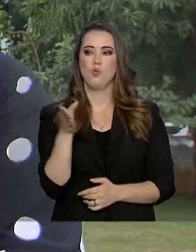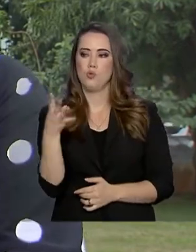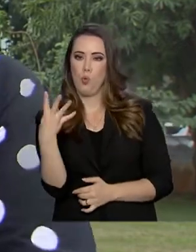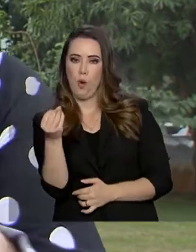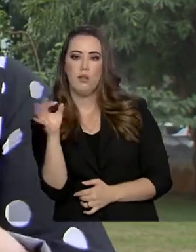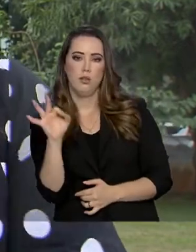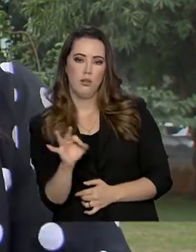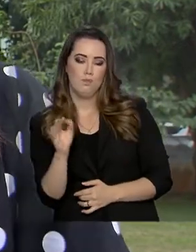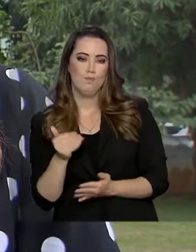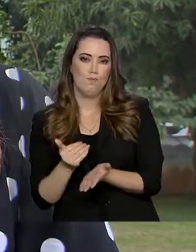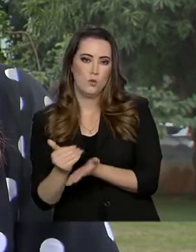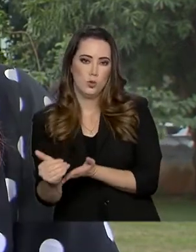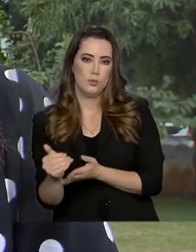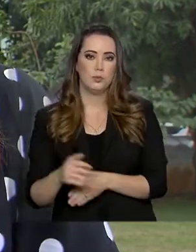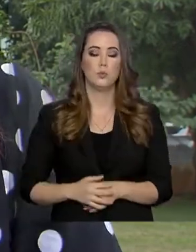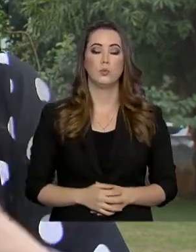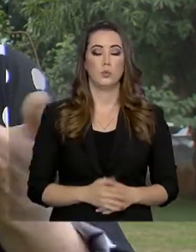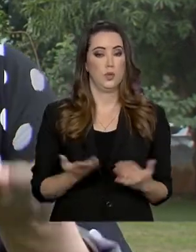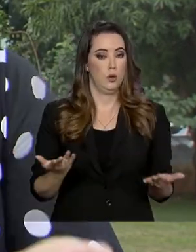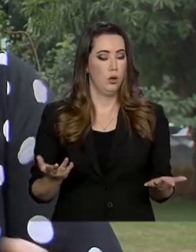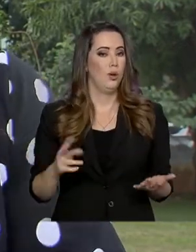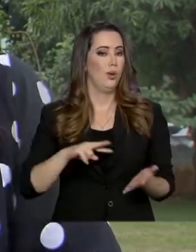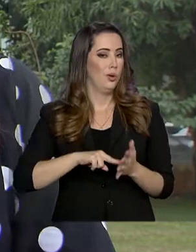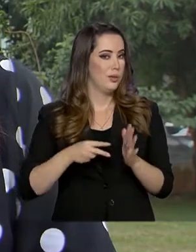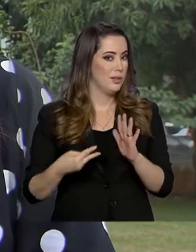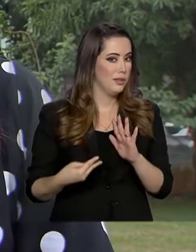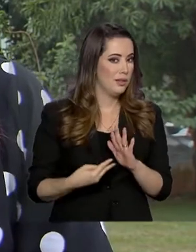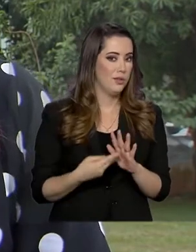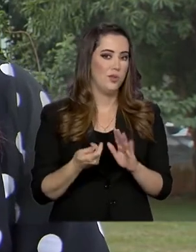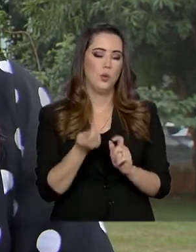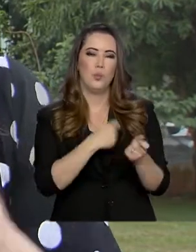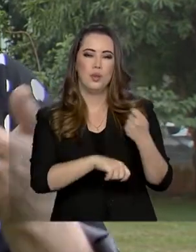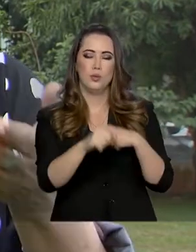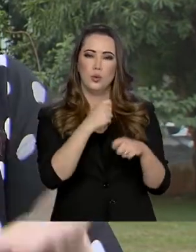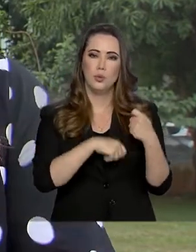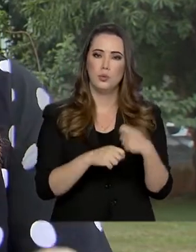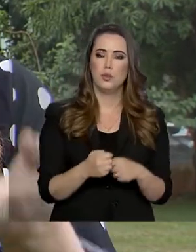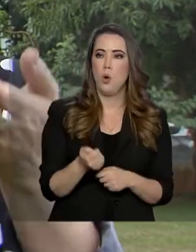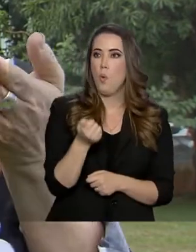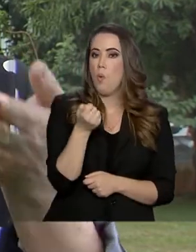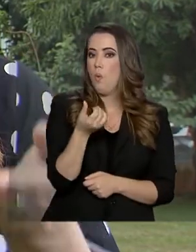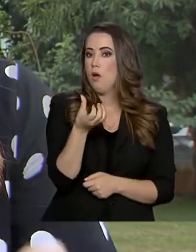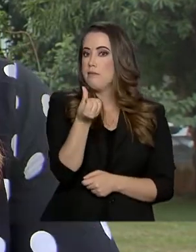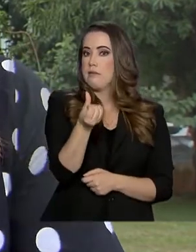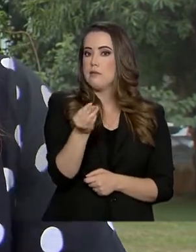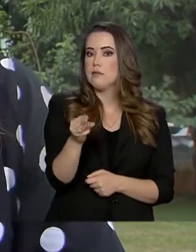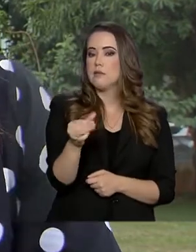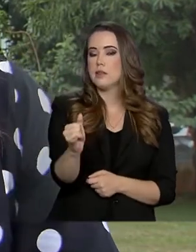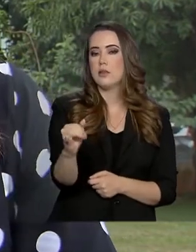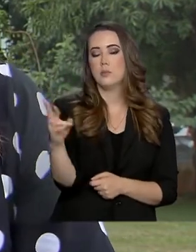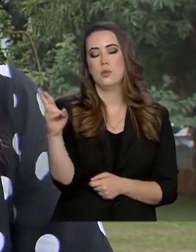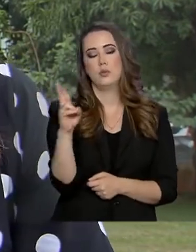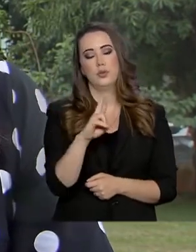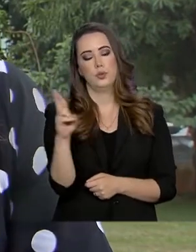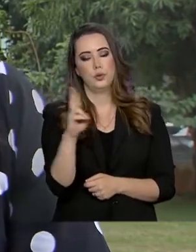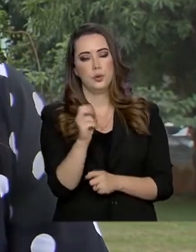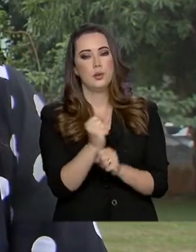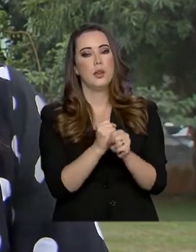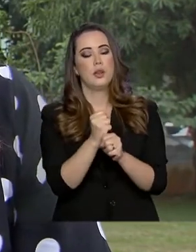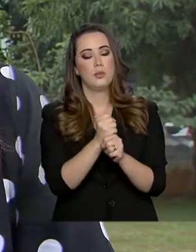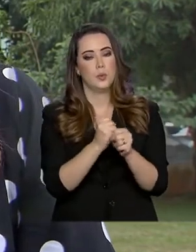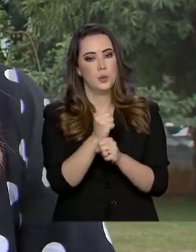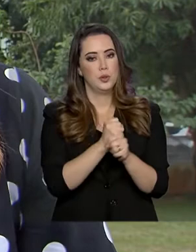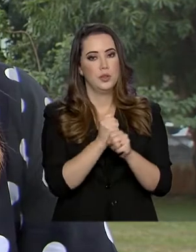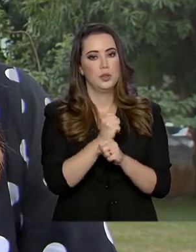FGTS a título de multa. O que vai gerar uma economia de quase 6 bilhões de reais por ano aos